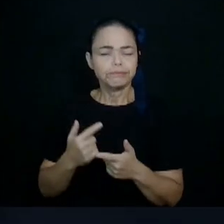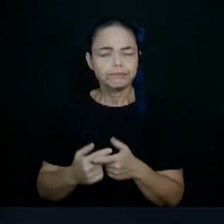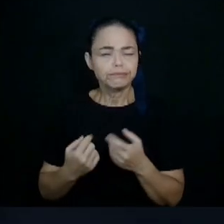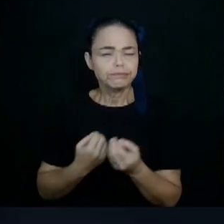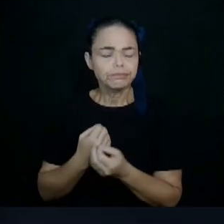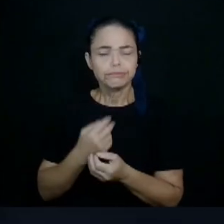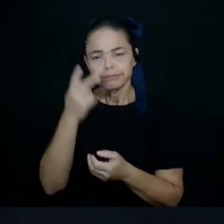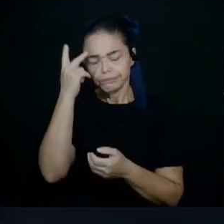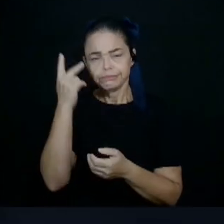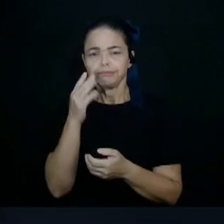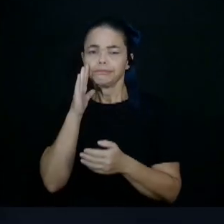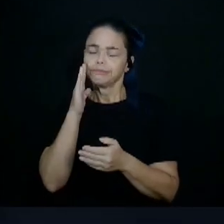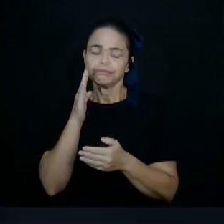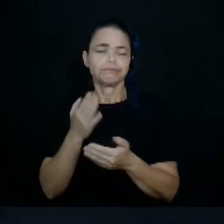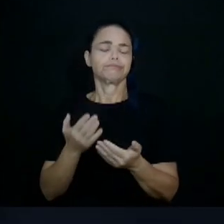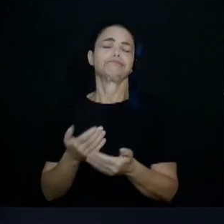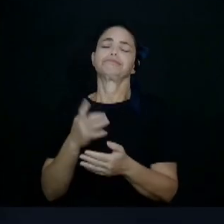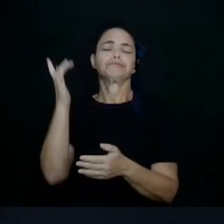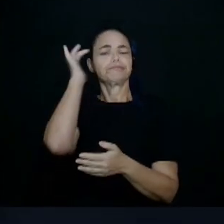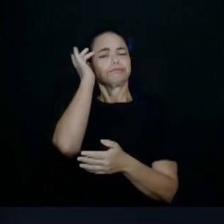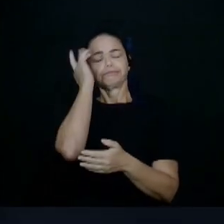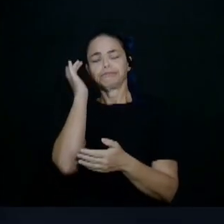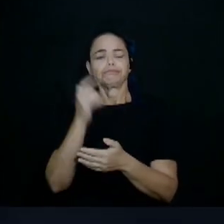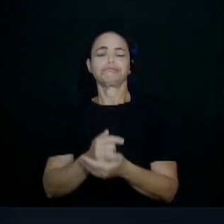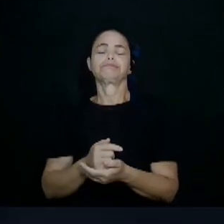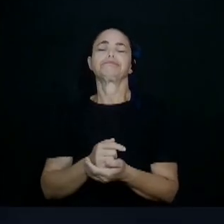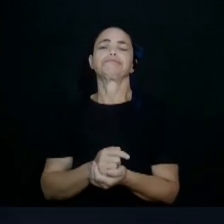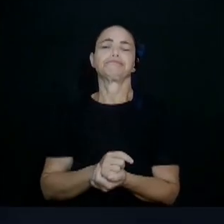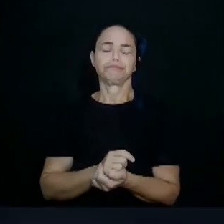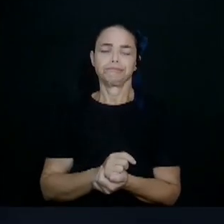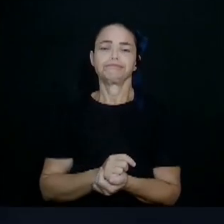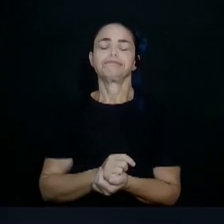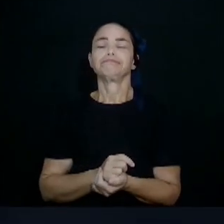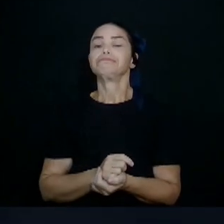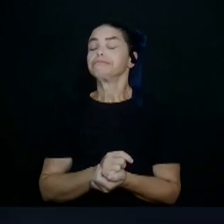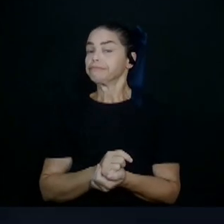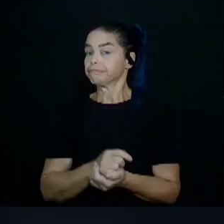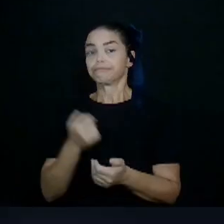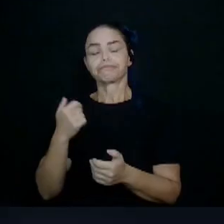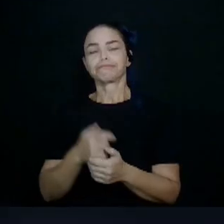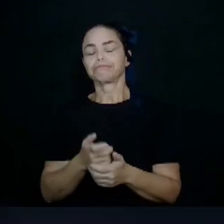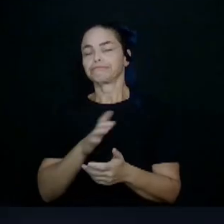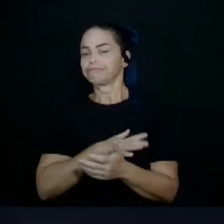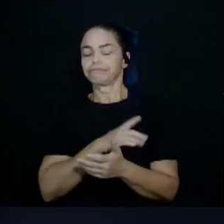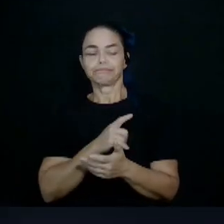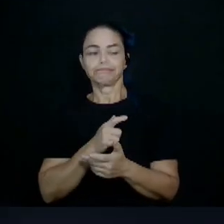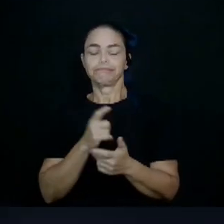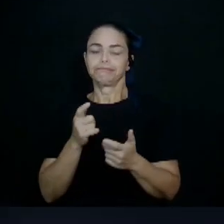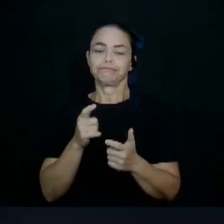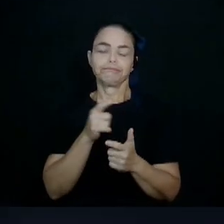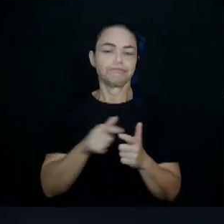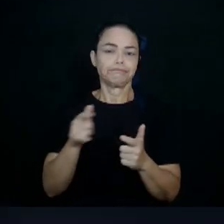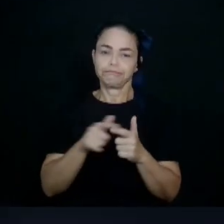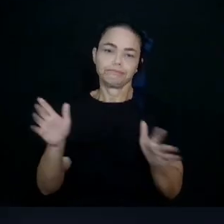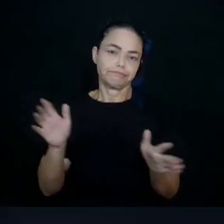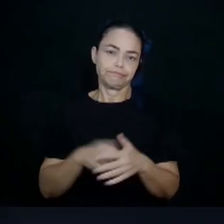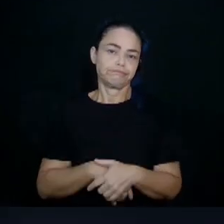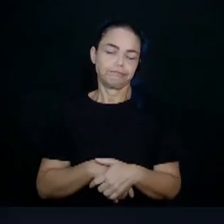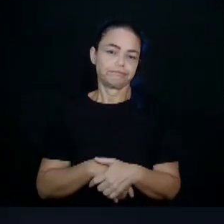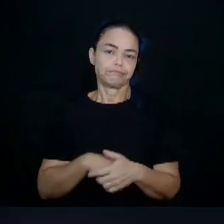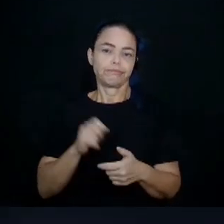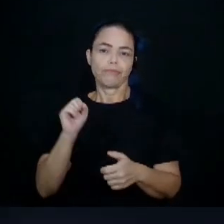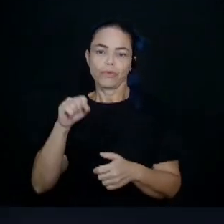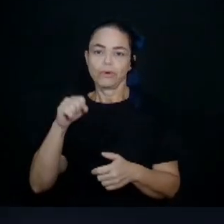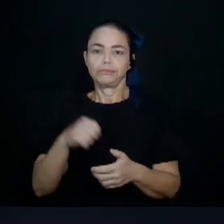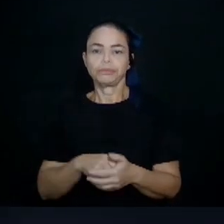não vê aquilo como algo que esteja fora do contexto, né? Para ela não é uma caixa, e sim algo